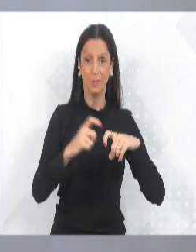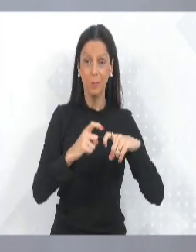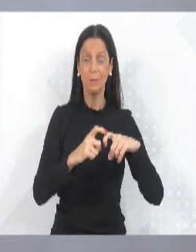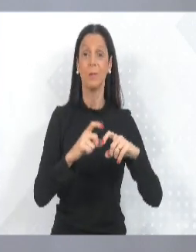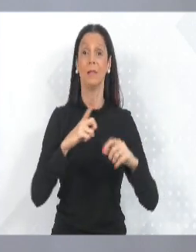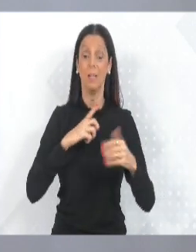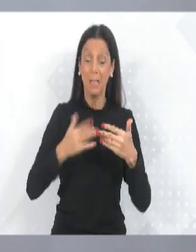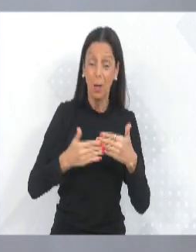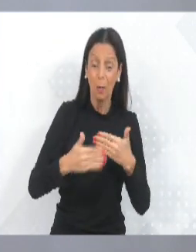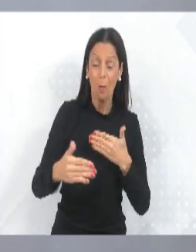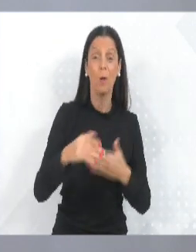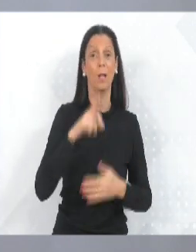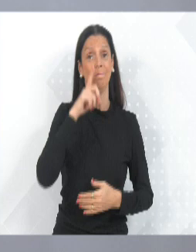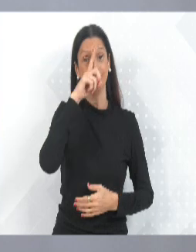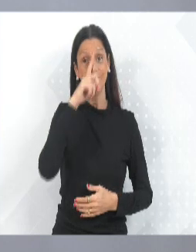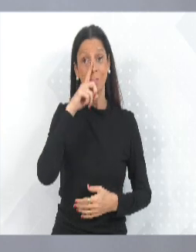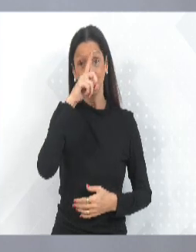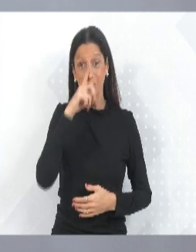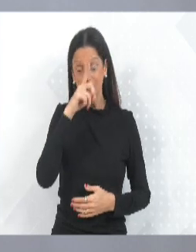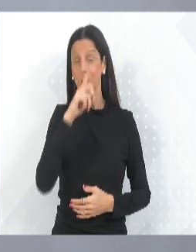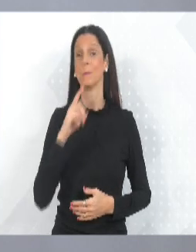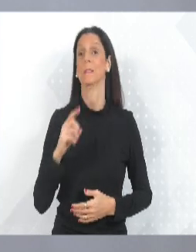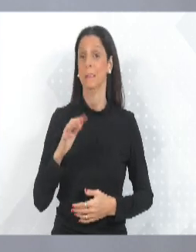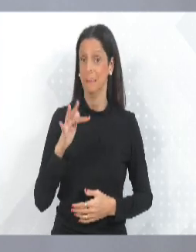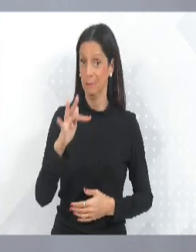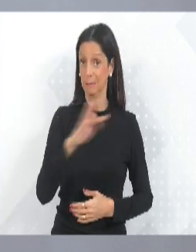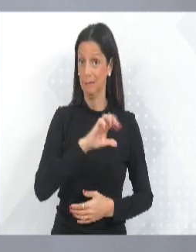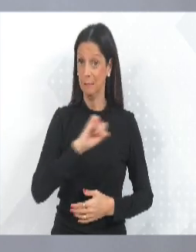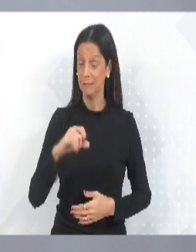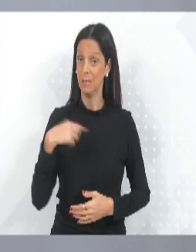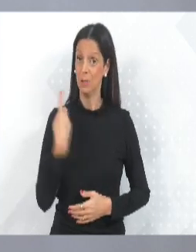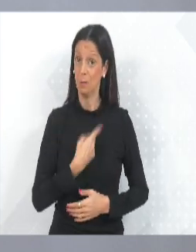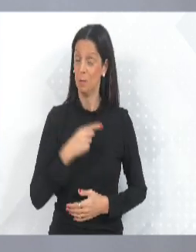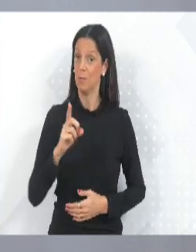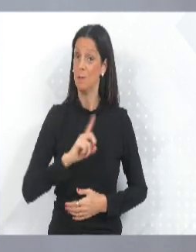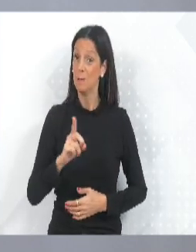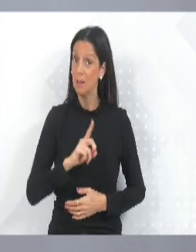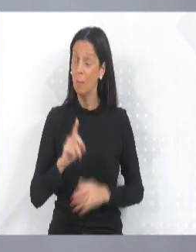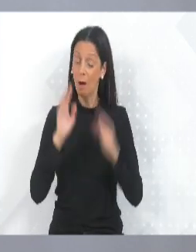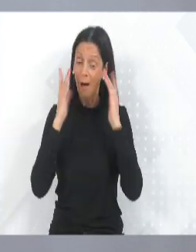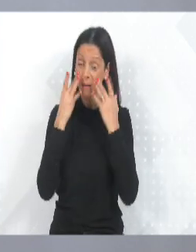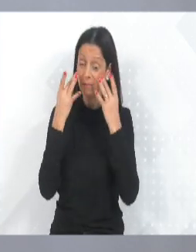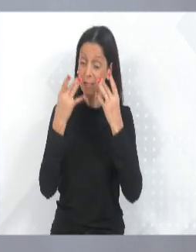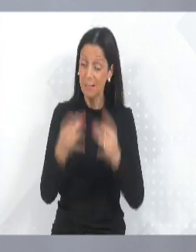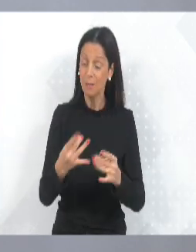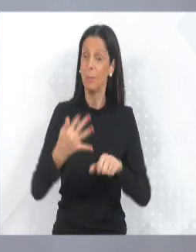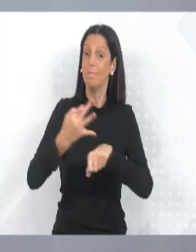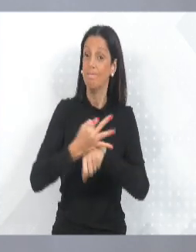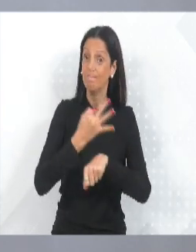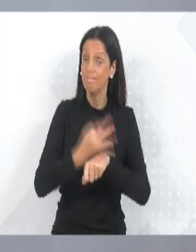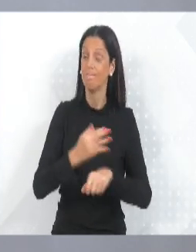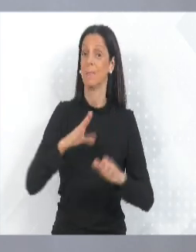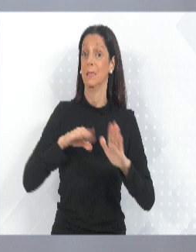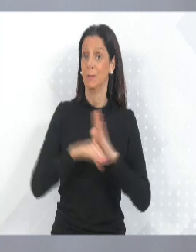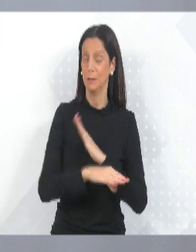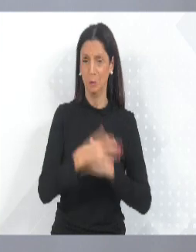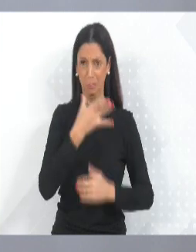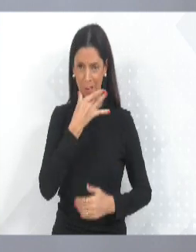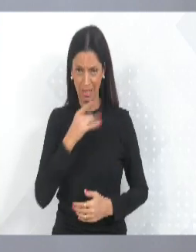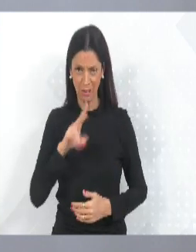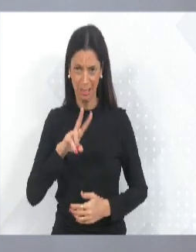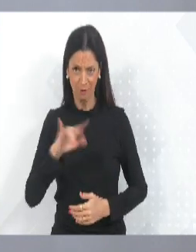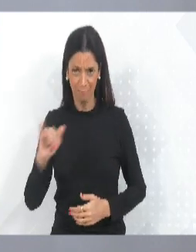risco se nós não cuidarmos da Resistência bacteriana e não pense que a inteligência artificial vai nos ajudar